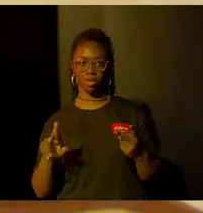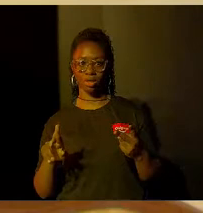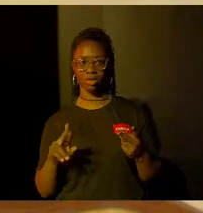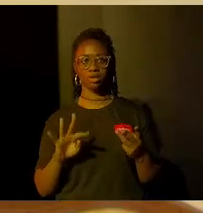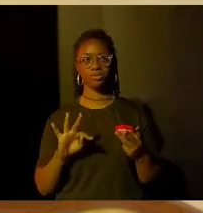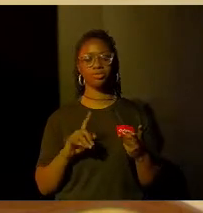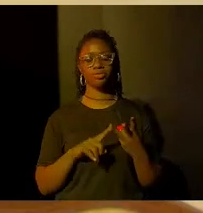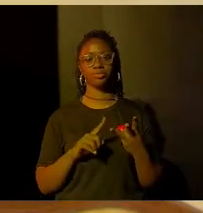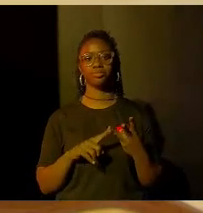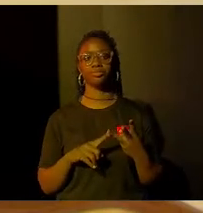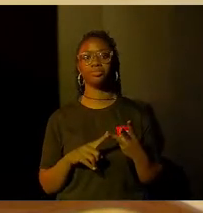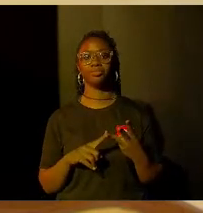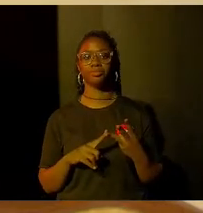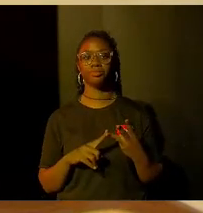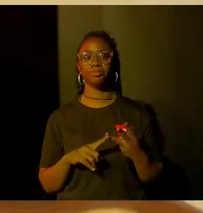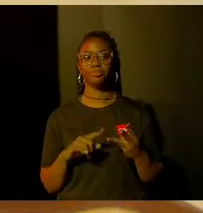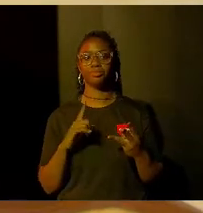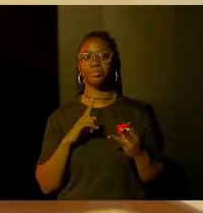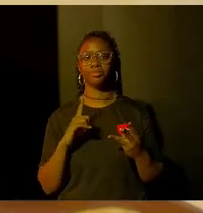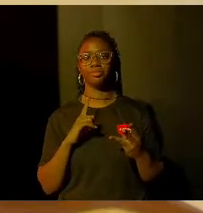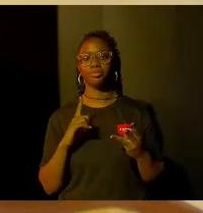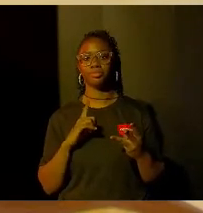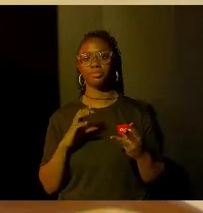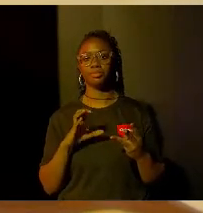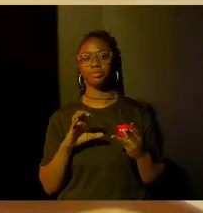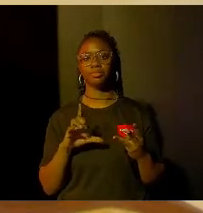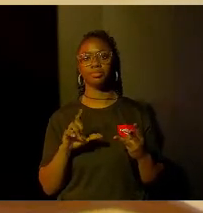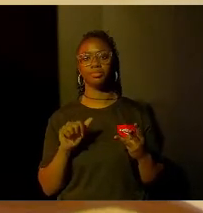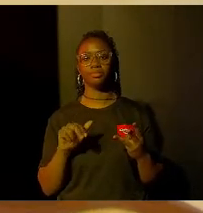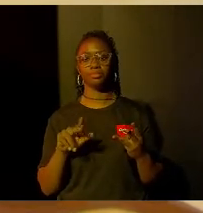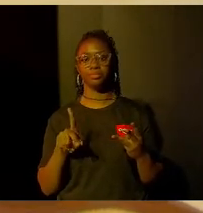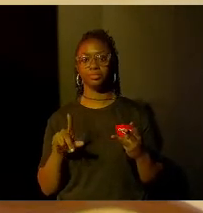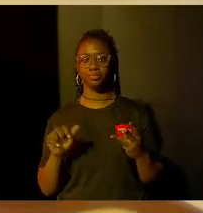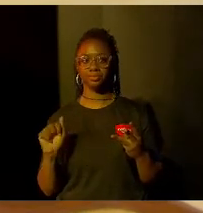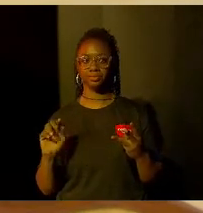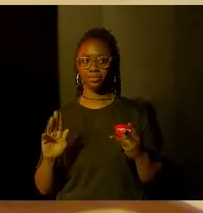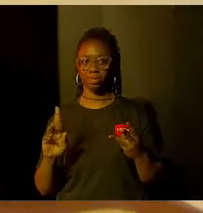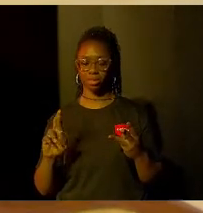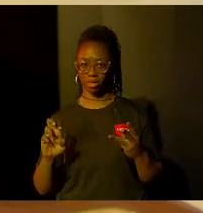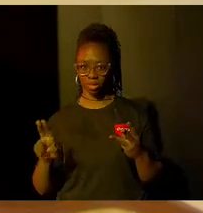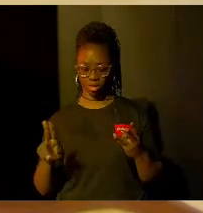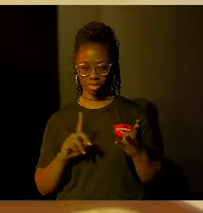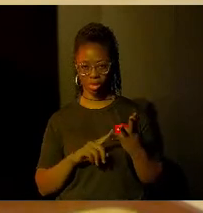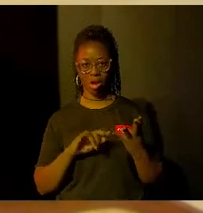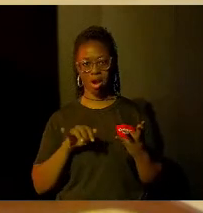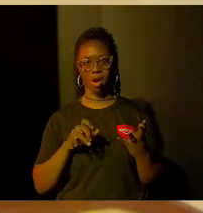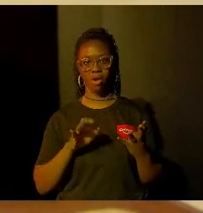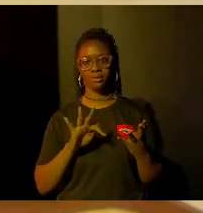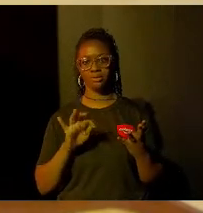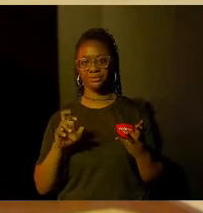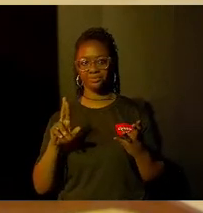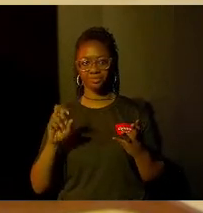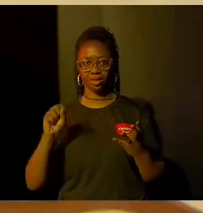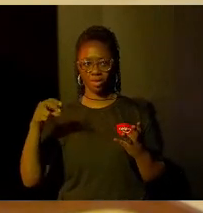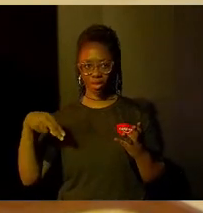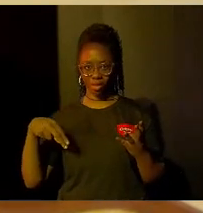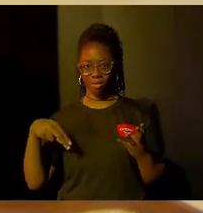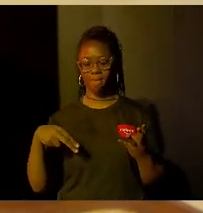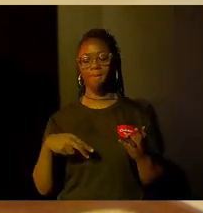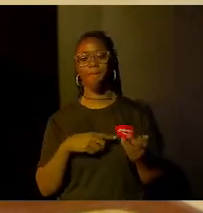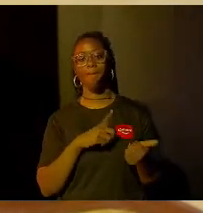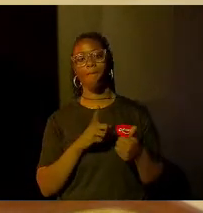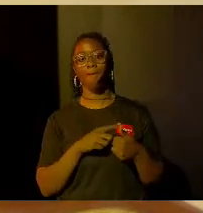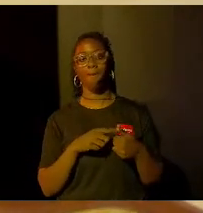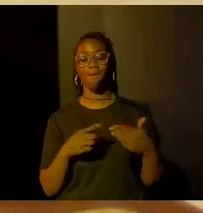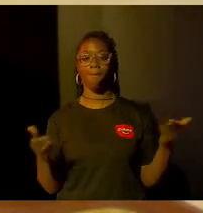tivemos ontem Cláudia Abreu com Virgínia Wolf tivemos Jefferson Tenório com o avesso da pele e